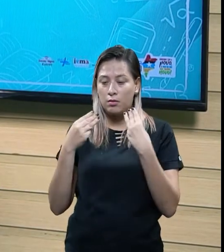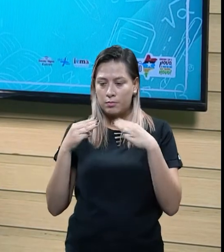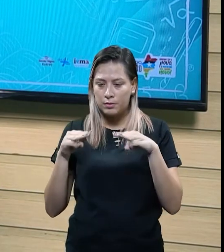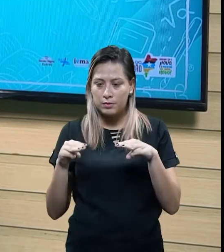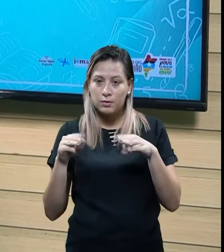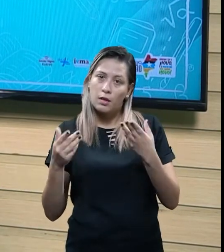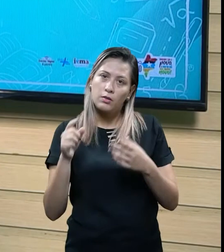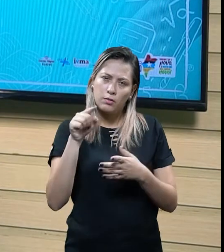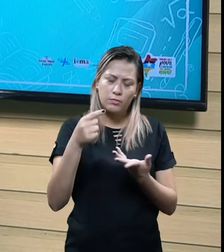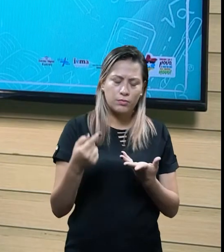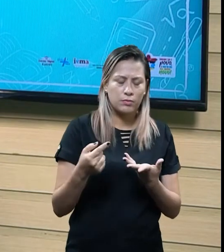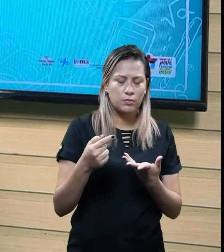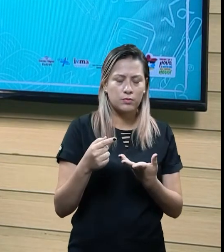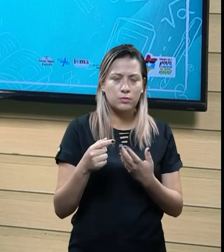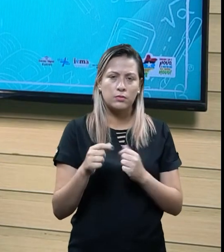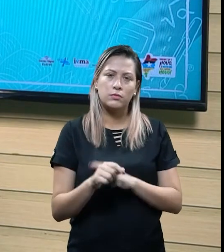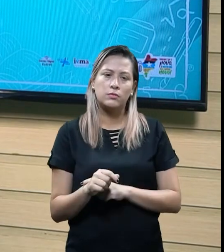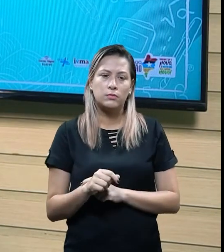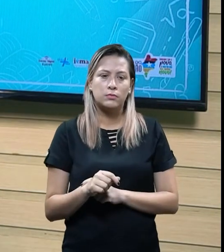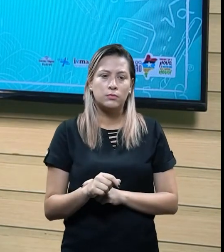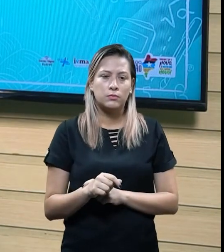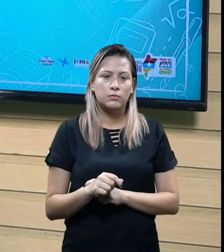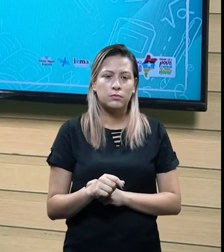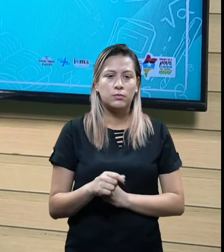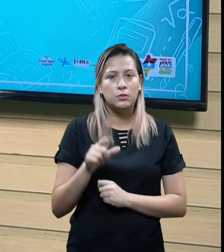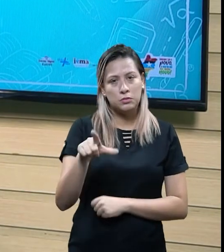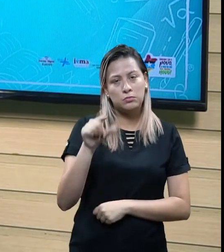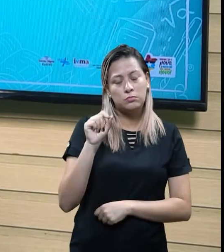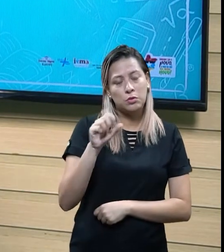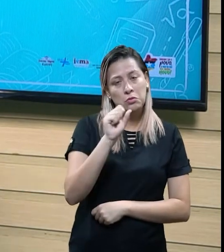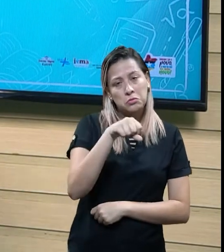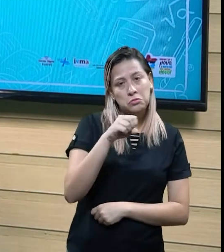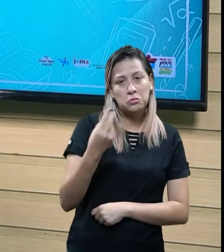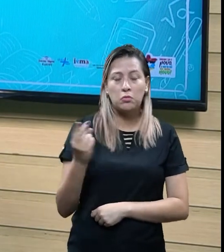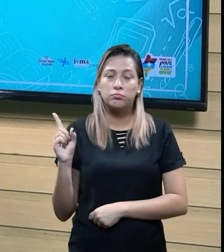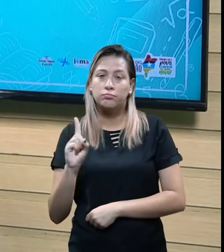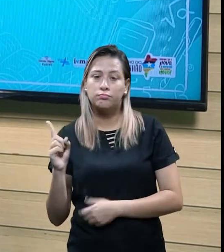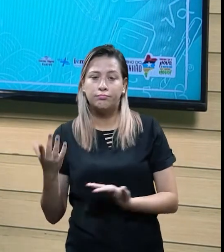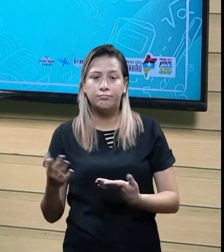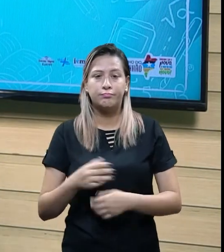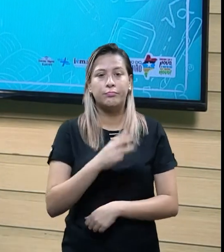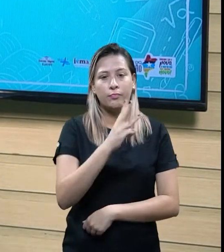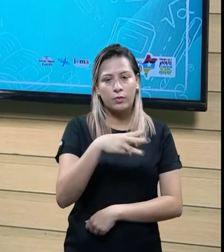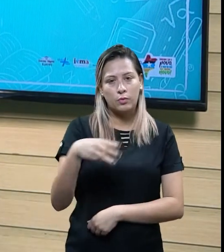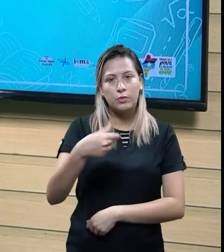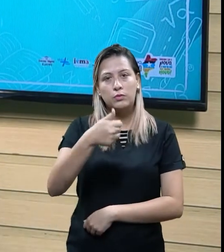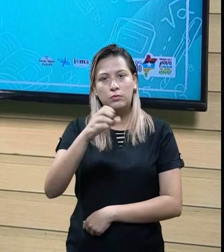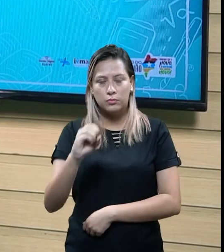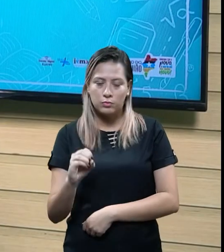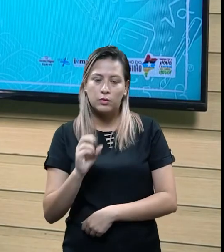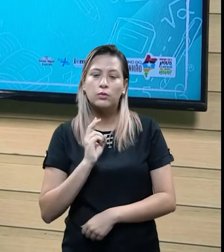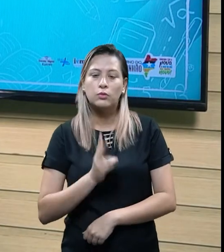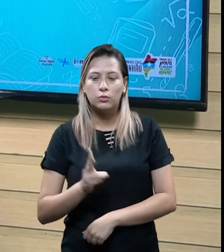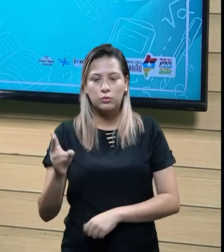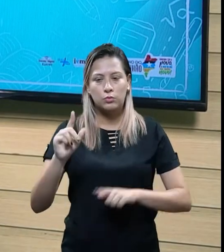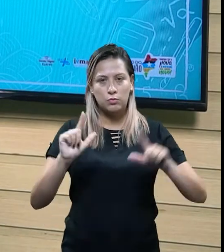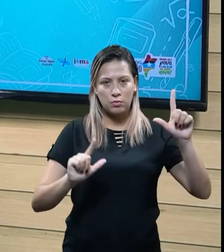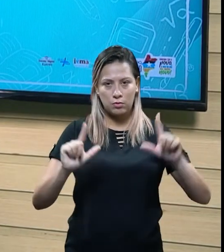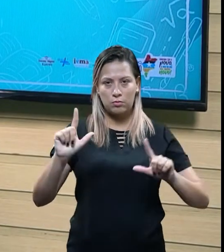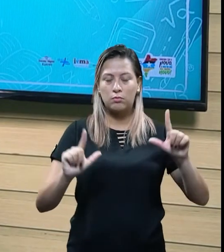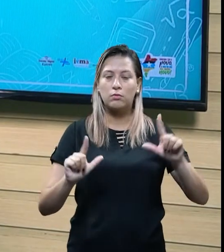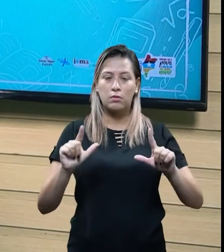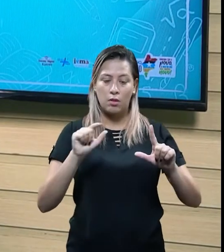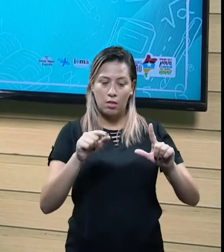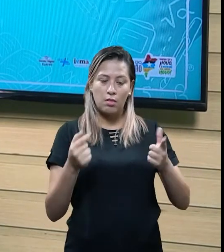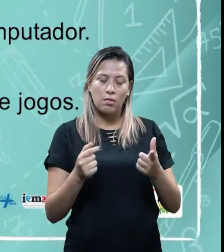pode optar por atualizar ou não. O Windows 10 ele manteve o padrão da tela, manteve